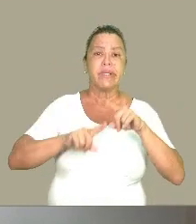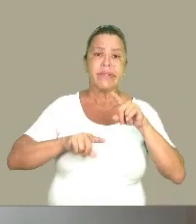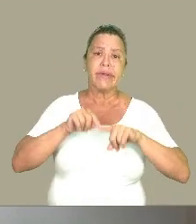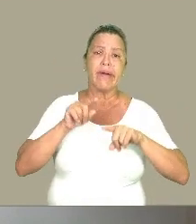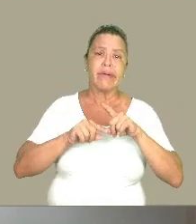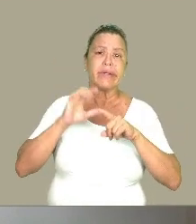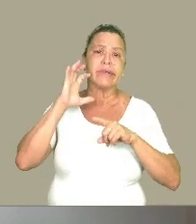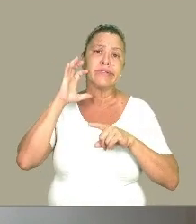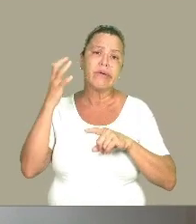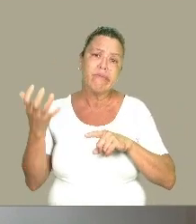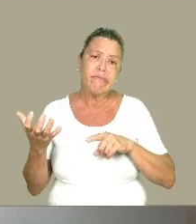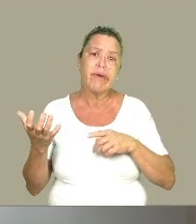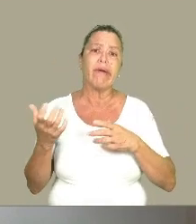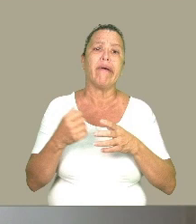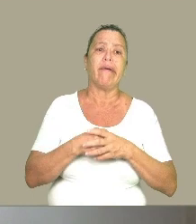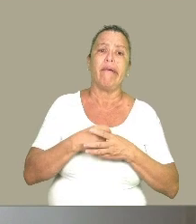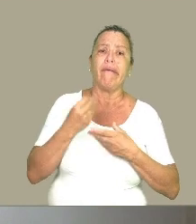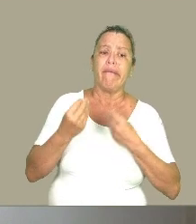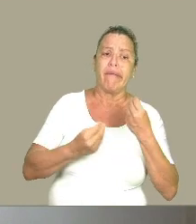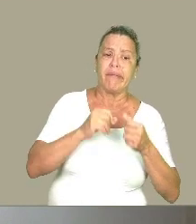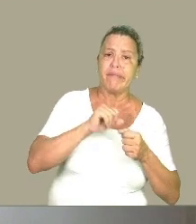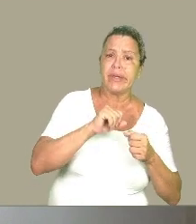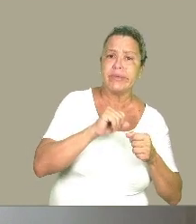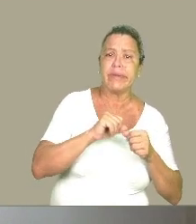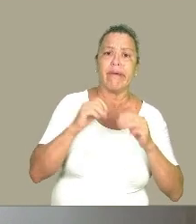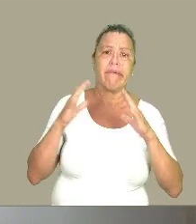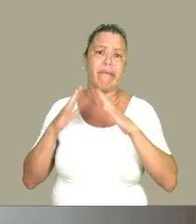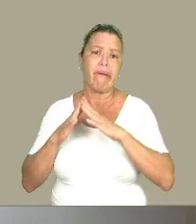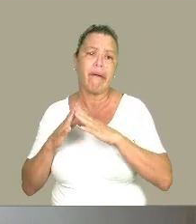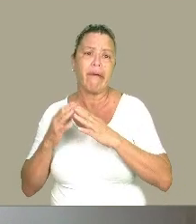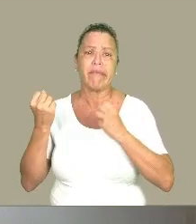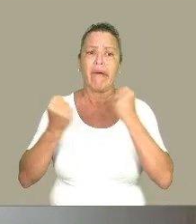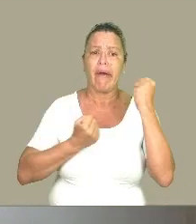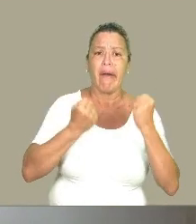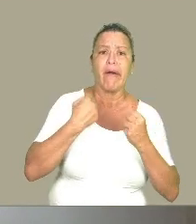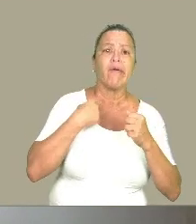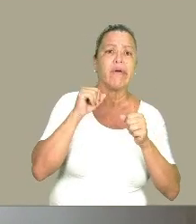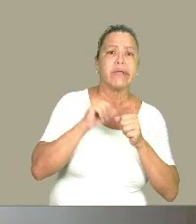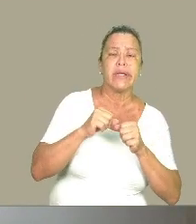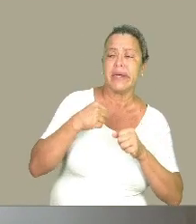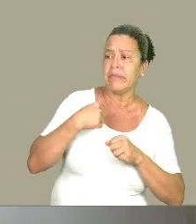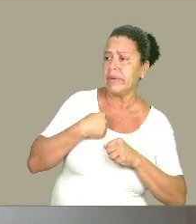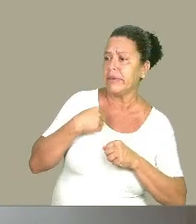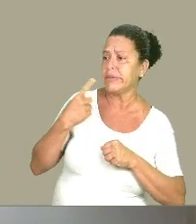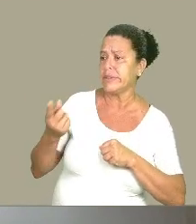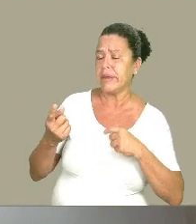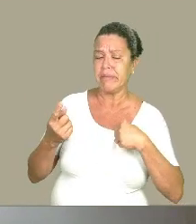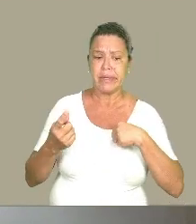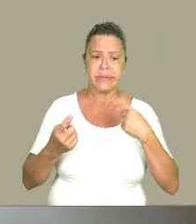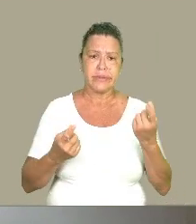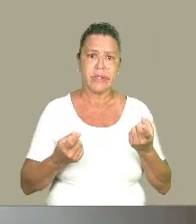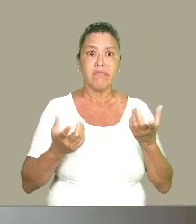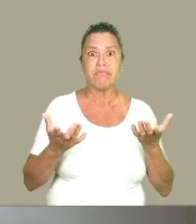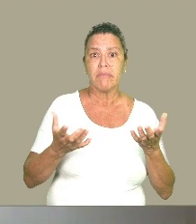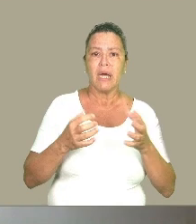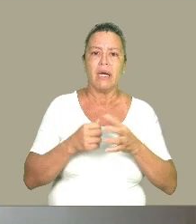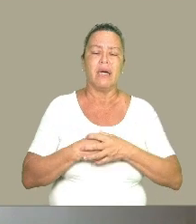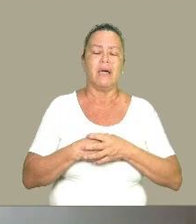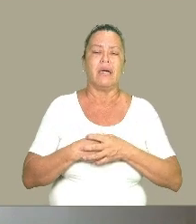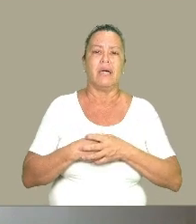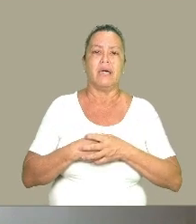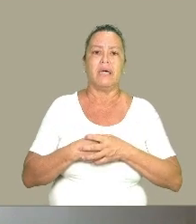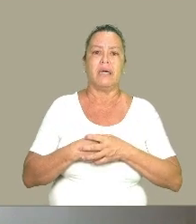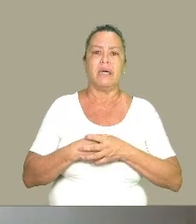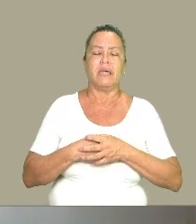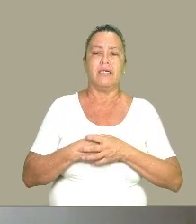que precisam ser solucionadas, que precisam ser pensadas, né? E a ideia aqui é